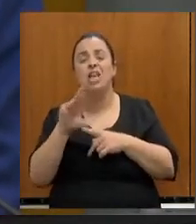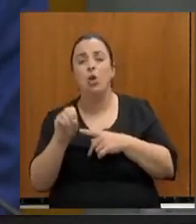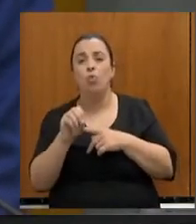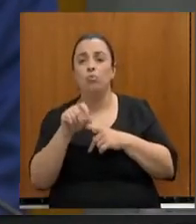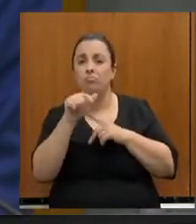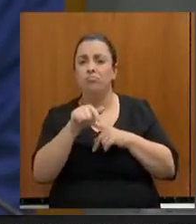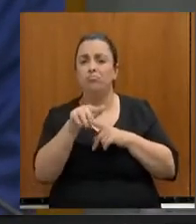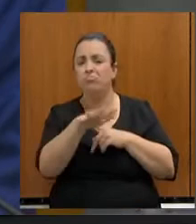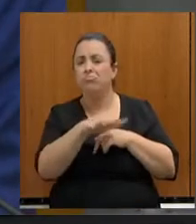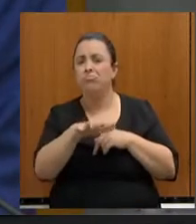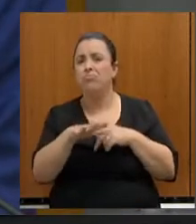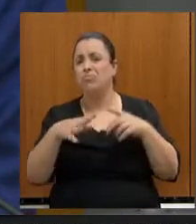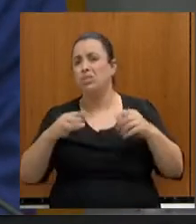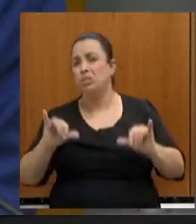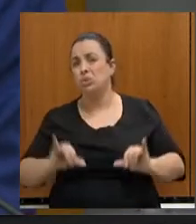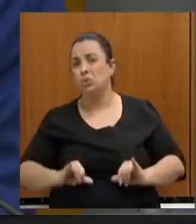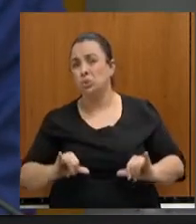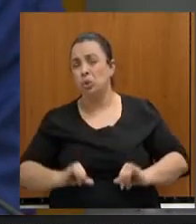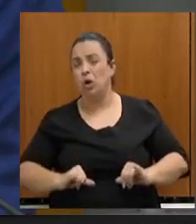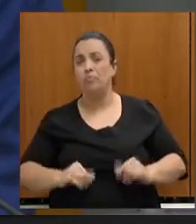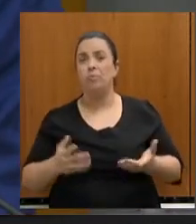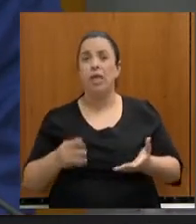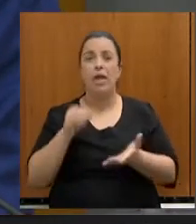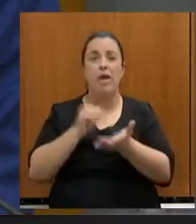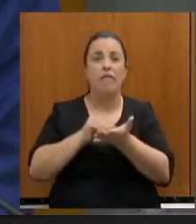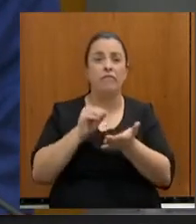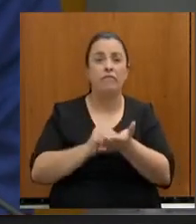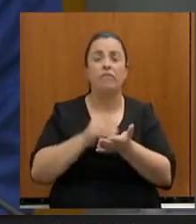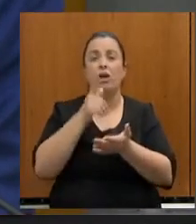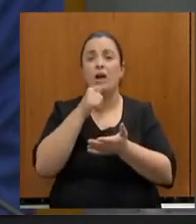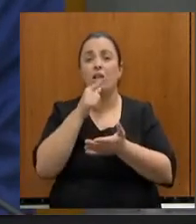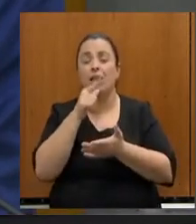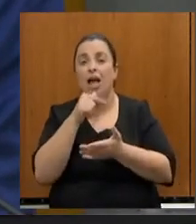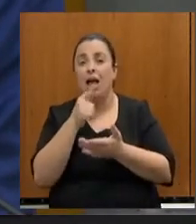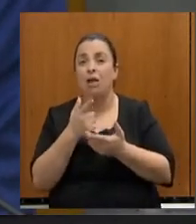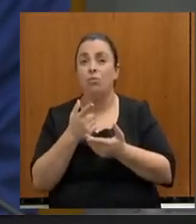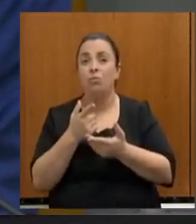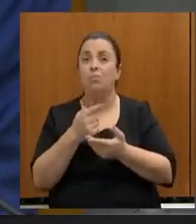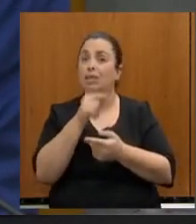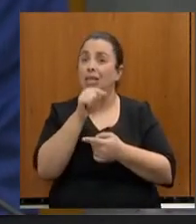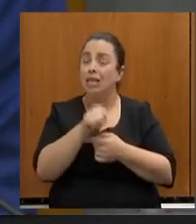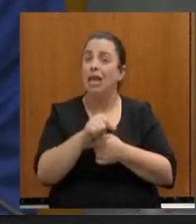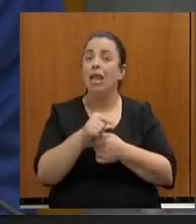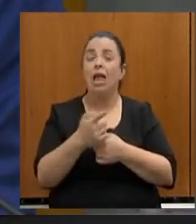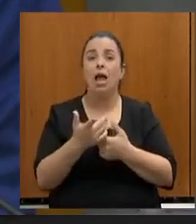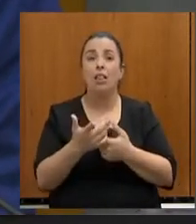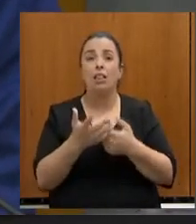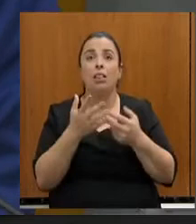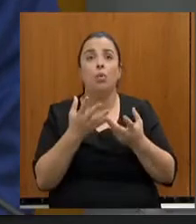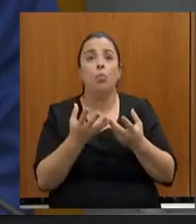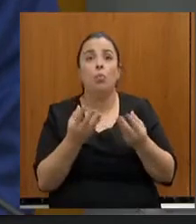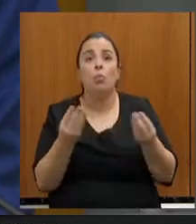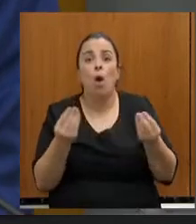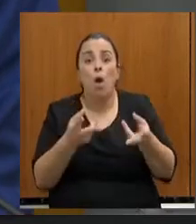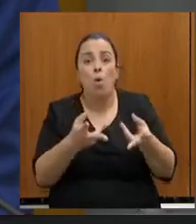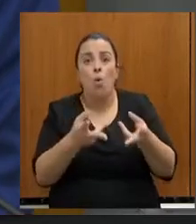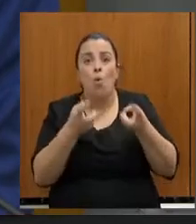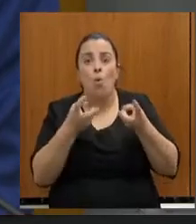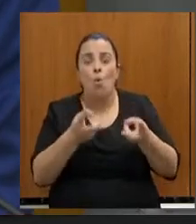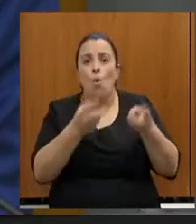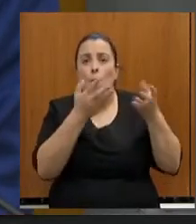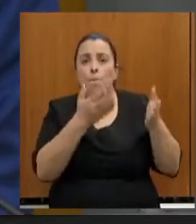ao longo da sua história com desabastecimento de água e que produz tanto e tanto minério para esse